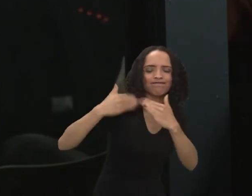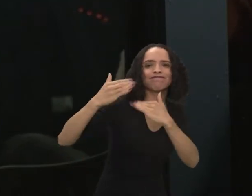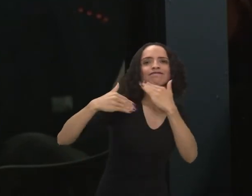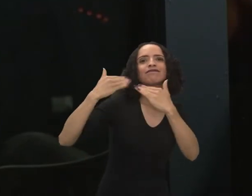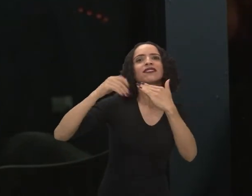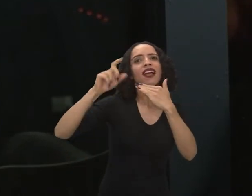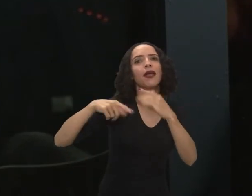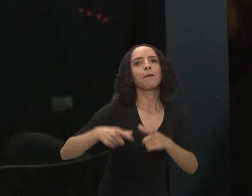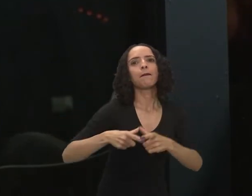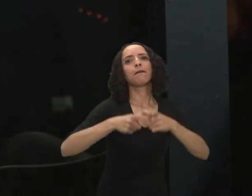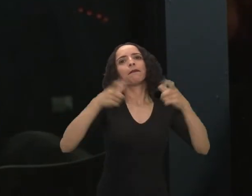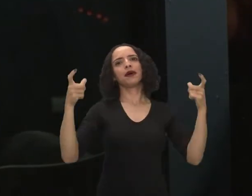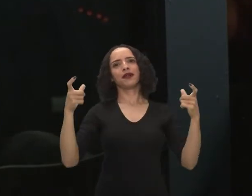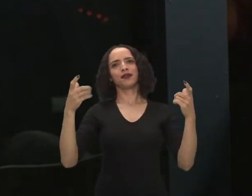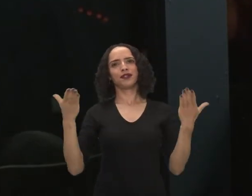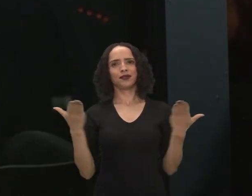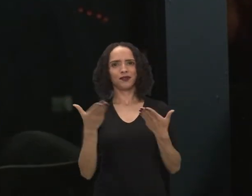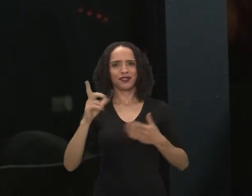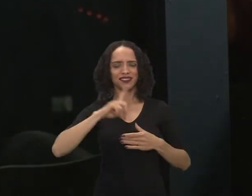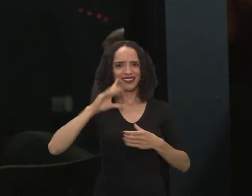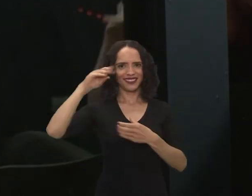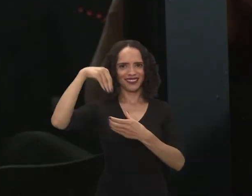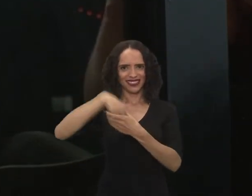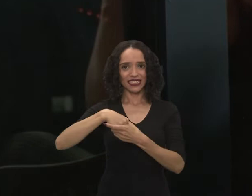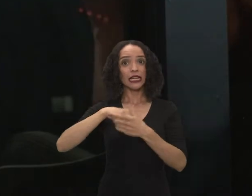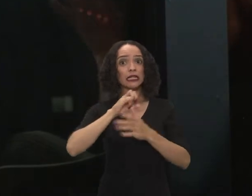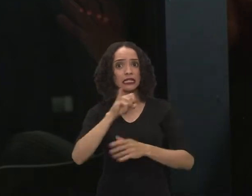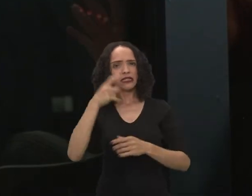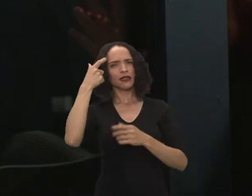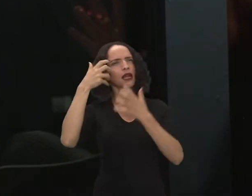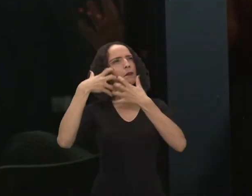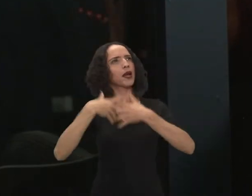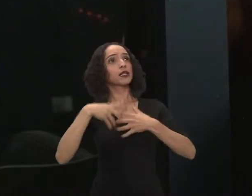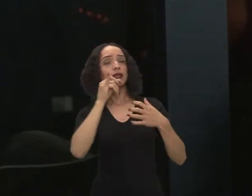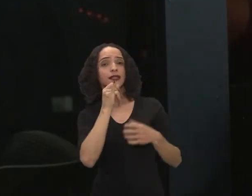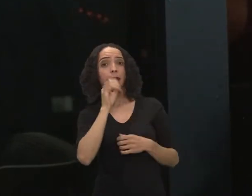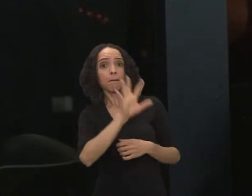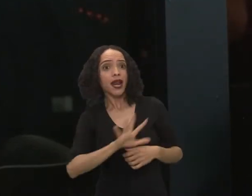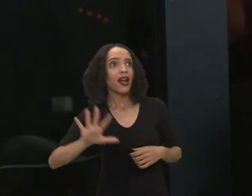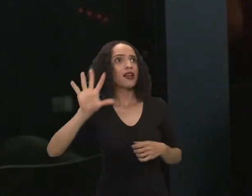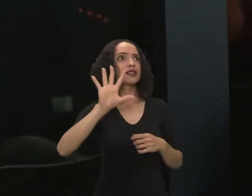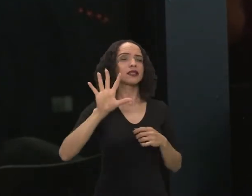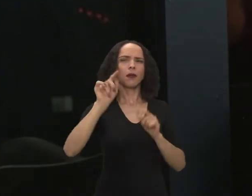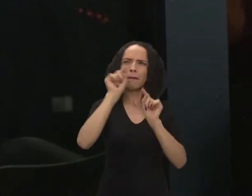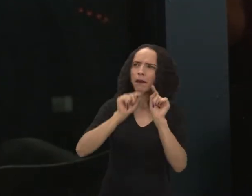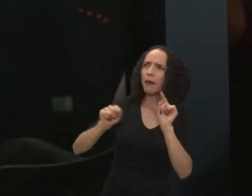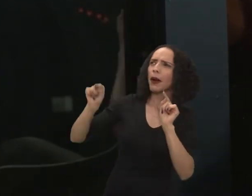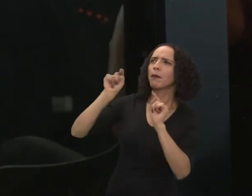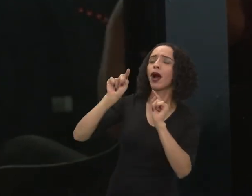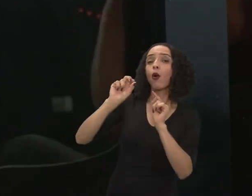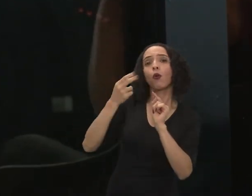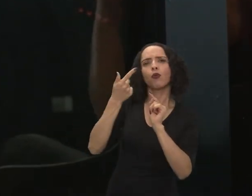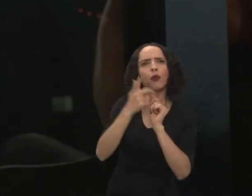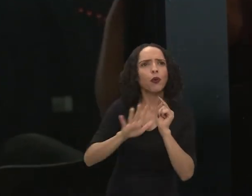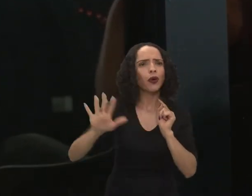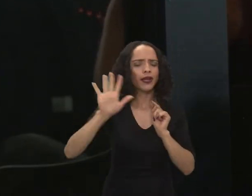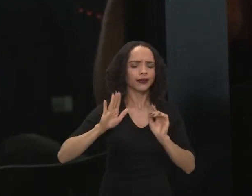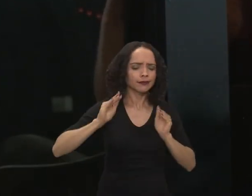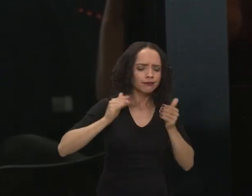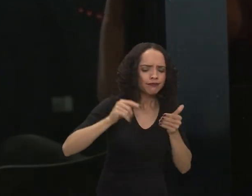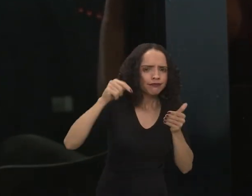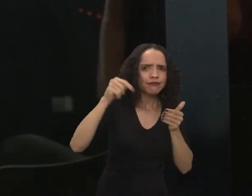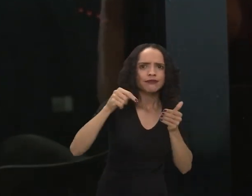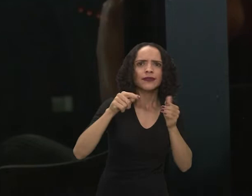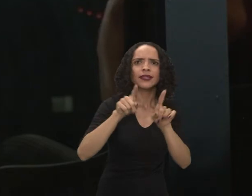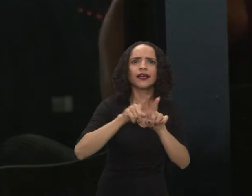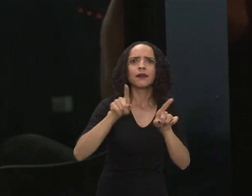é a grande maioria dos nossos estabelecimentos, quando a gente pensa em Brasil e quando a gente pensa no estado de Goiás também. Então, no estado de Goiás, a gente